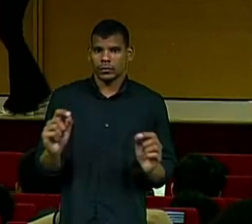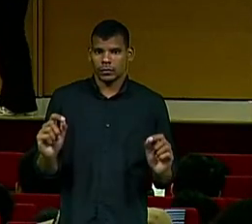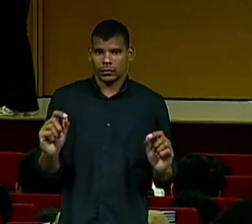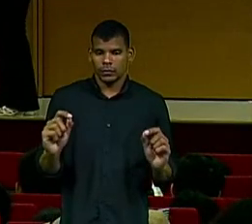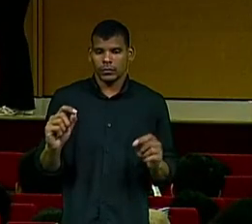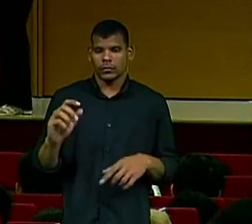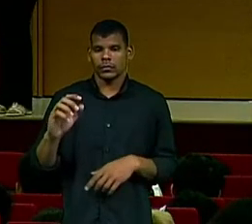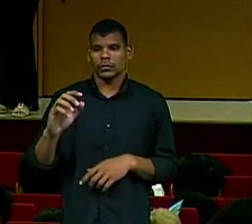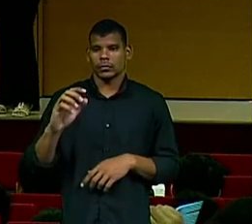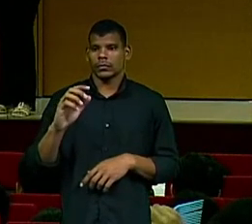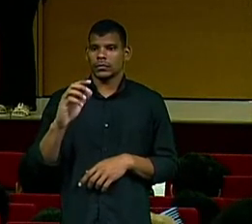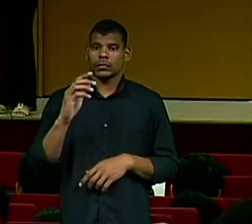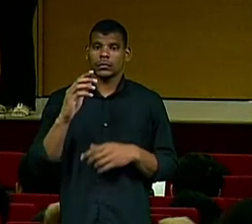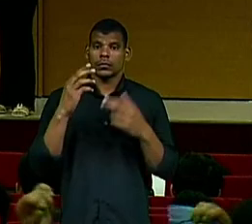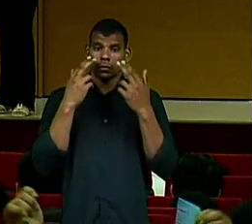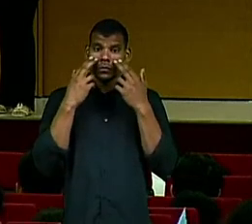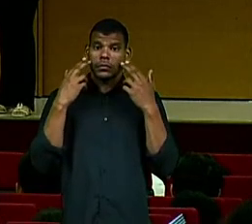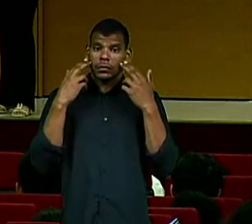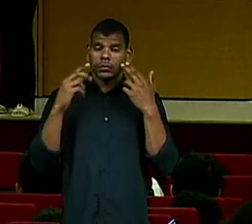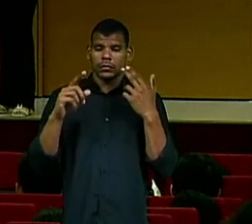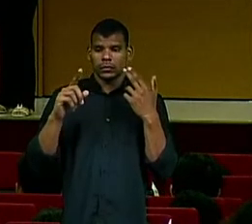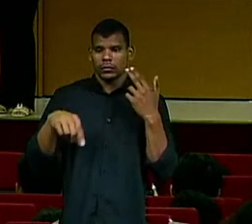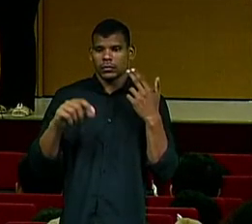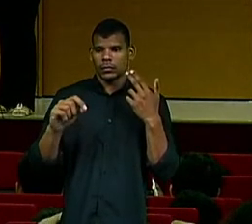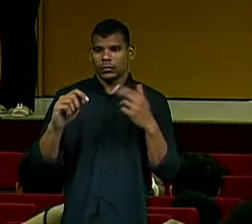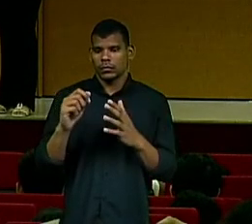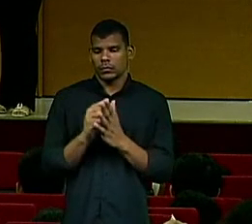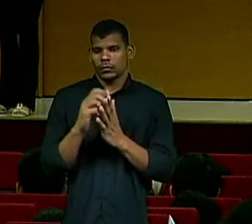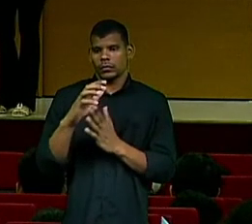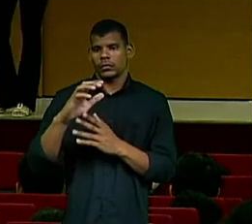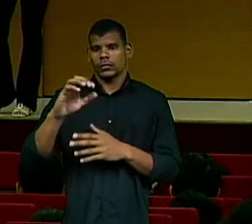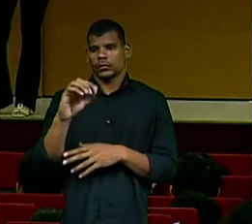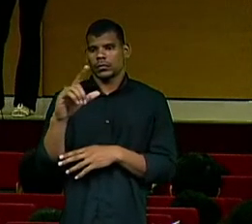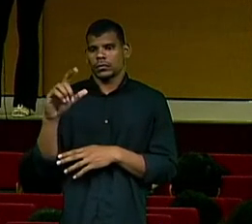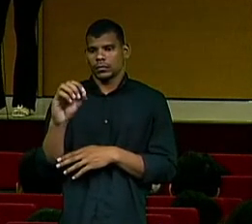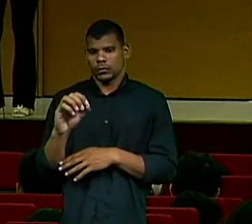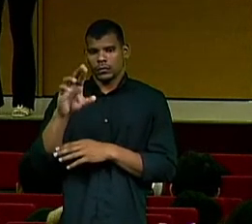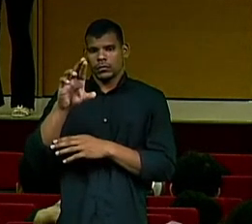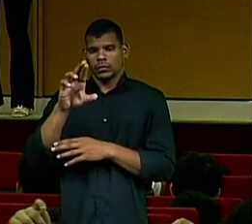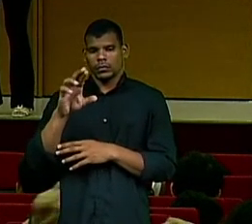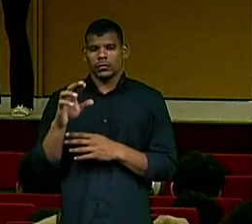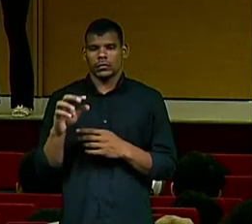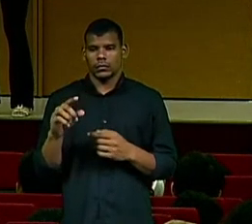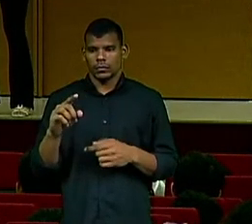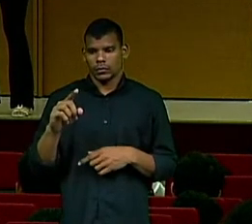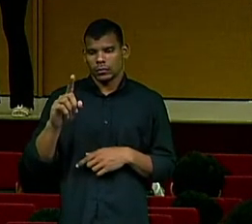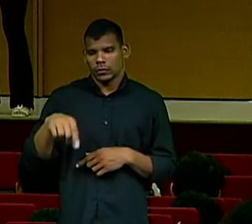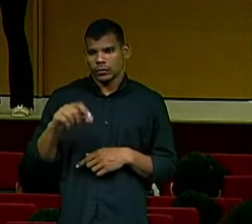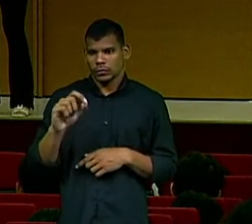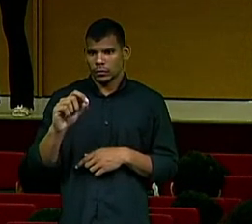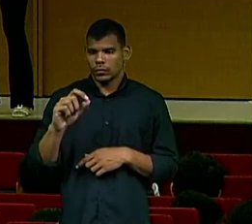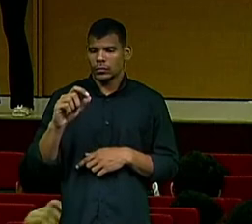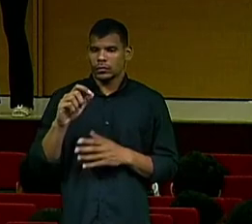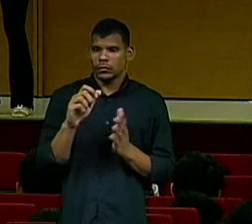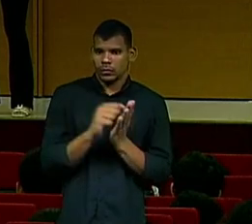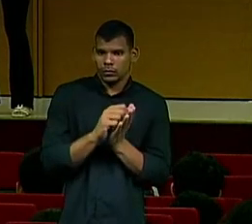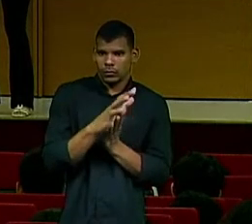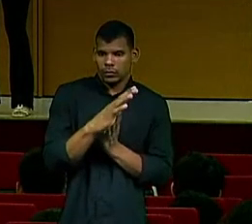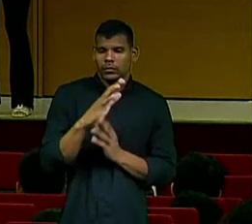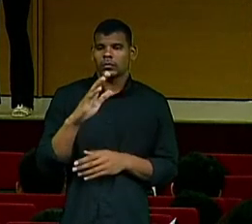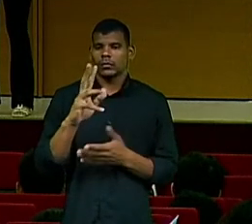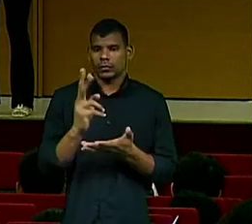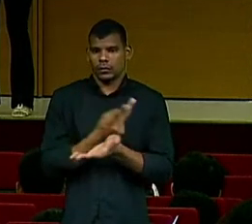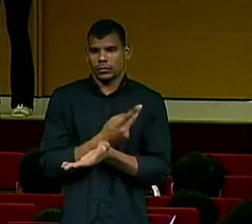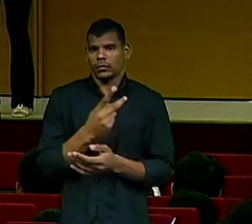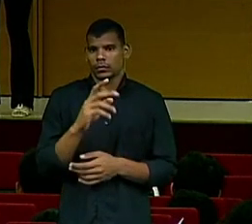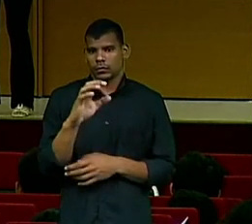pintadas ou movimento fora colo tá E aí a partir disso é aberto um processo de impeachment do congresso para